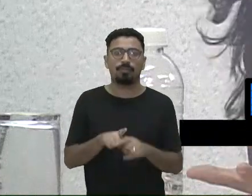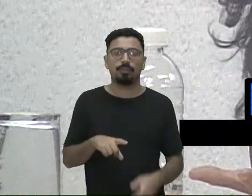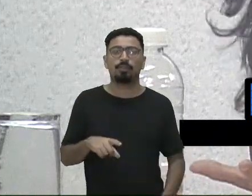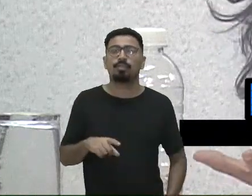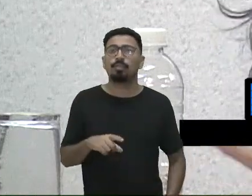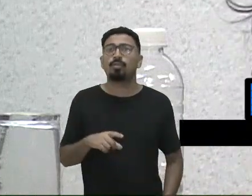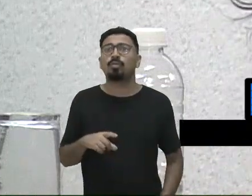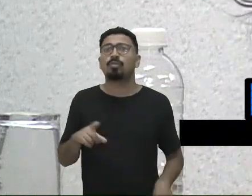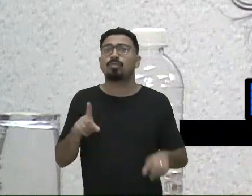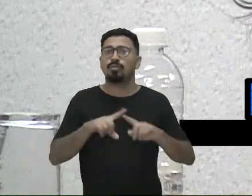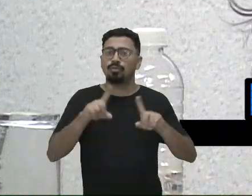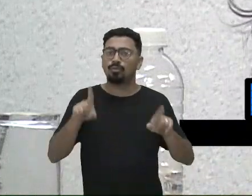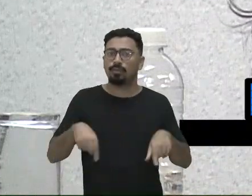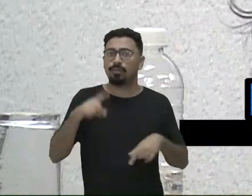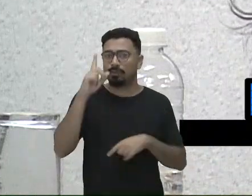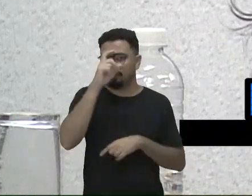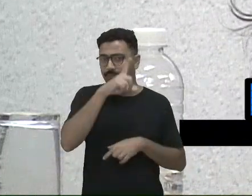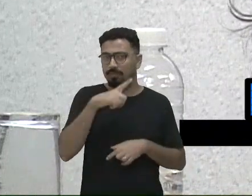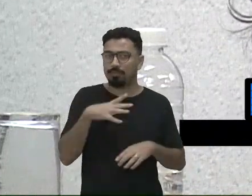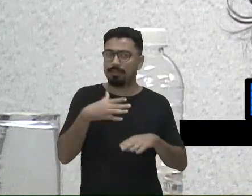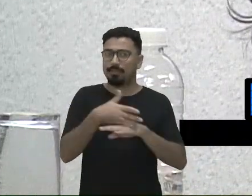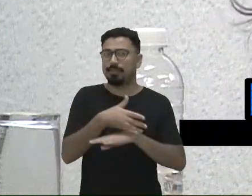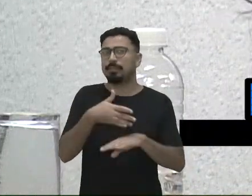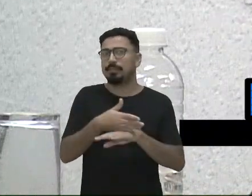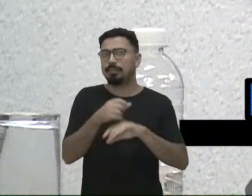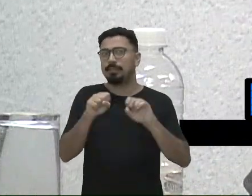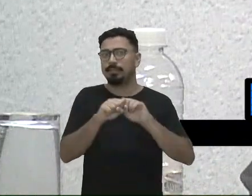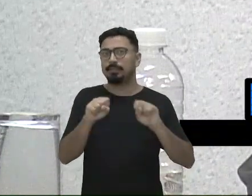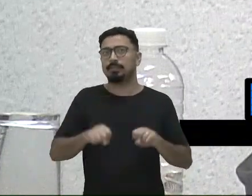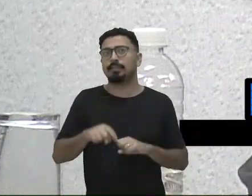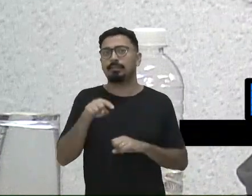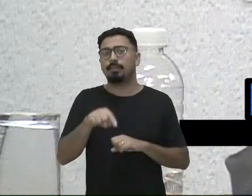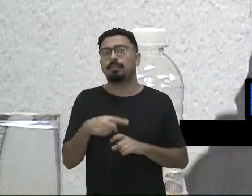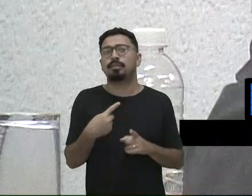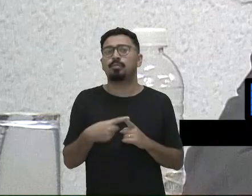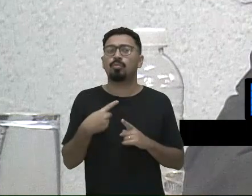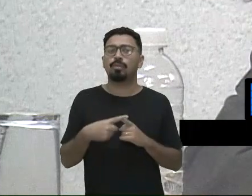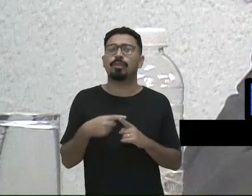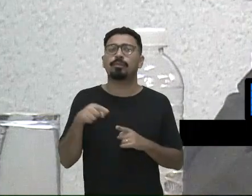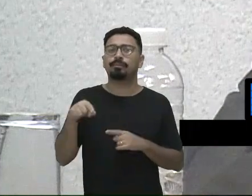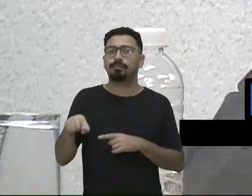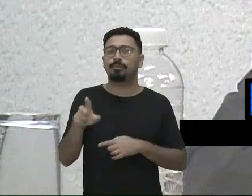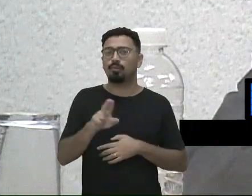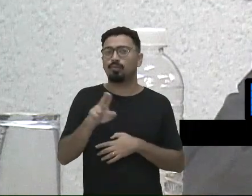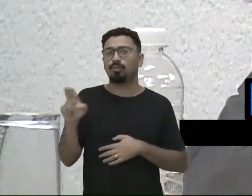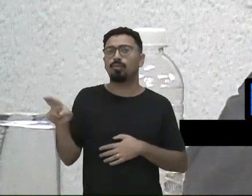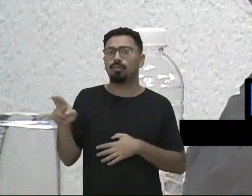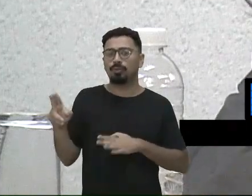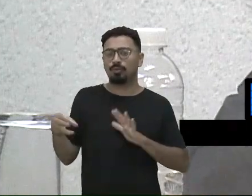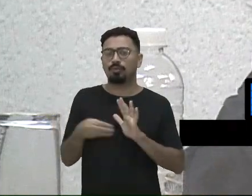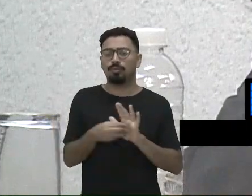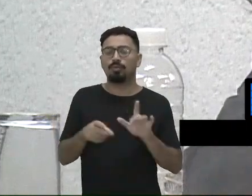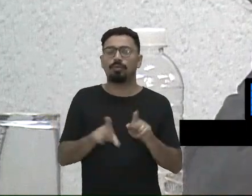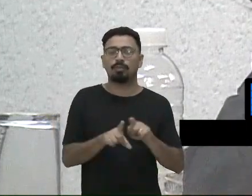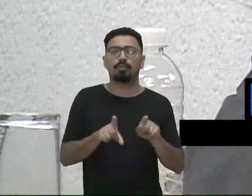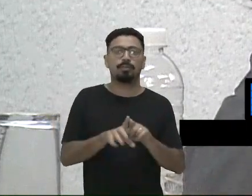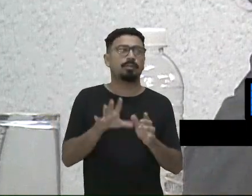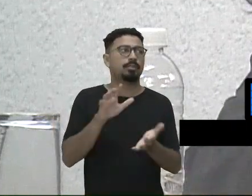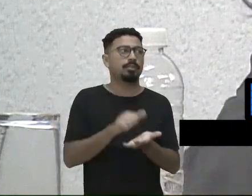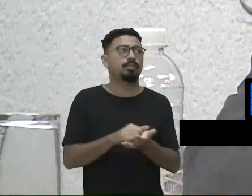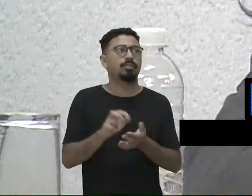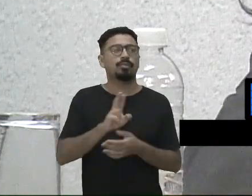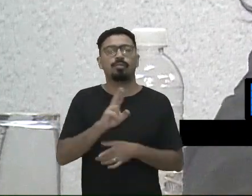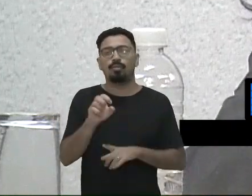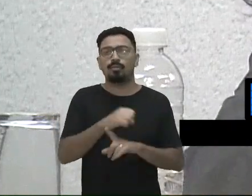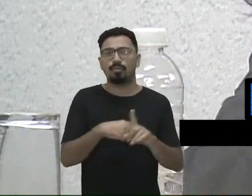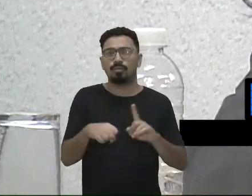têm dificuldade no acesso a esse sistema, porque lá, além do nome que é colocado, nome de registro, nome social